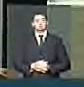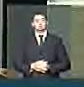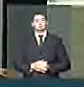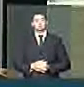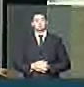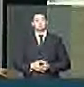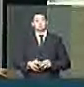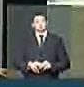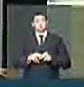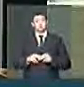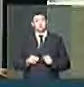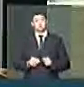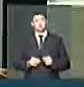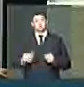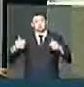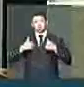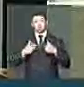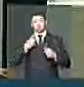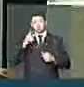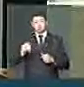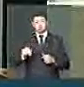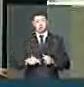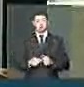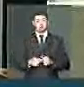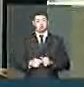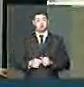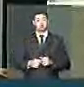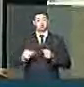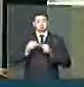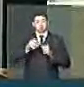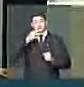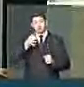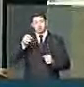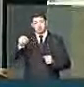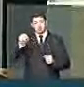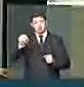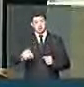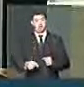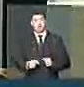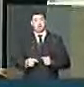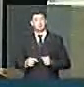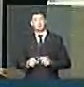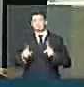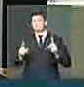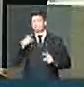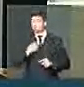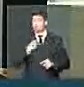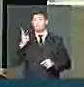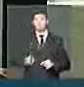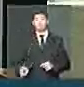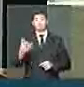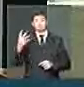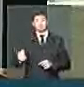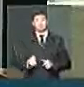Por isso, queria colocar que foi acertada essa visão, mas que nós continuaremos